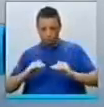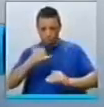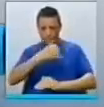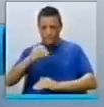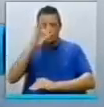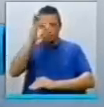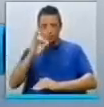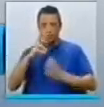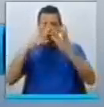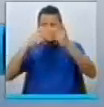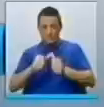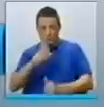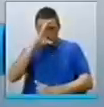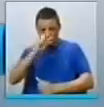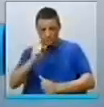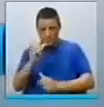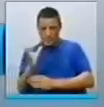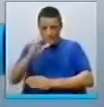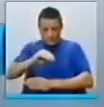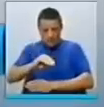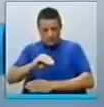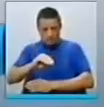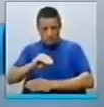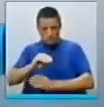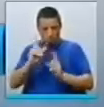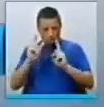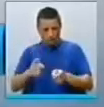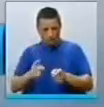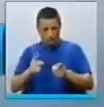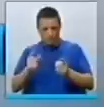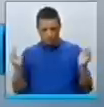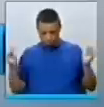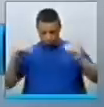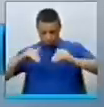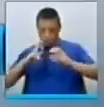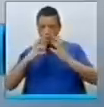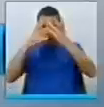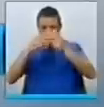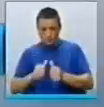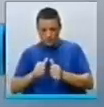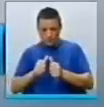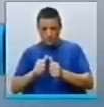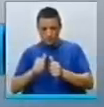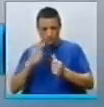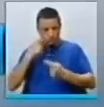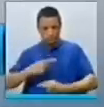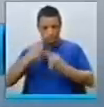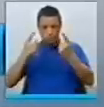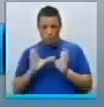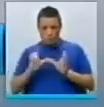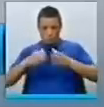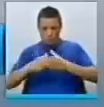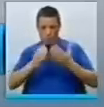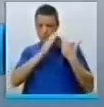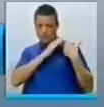orçamento de estado portanto mais uma mais uma quebra neste orçamento tal como foi agora referenciado pelo conselho de reitores